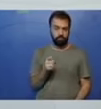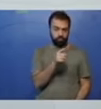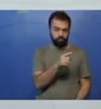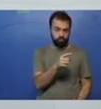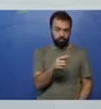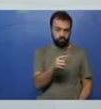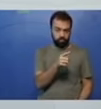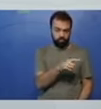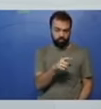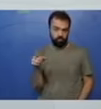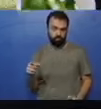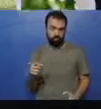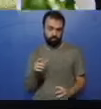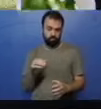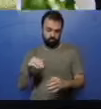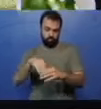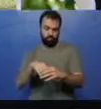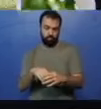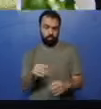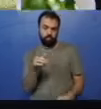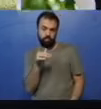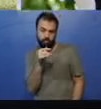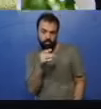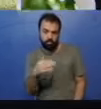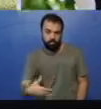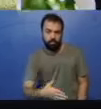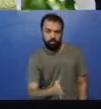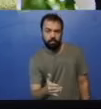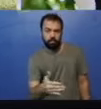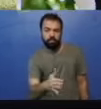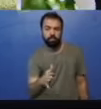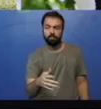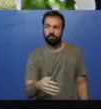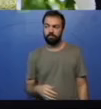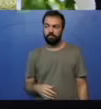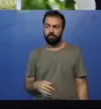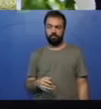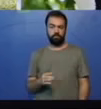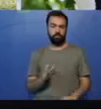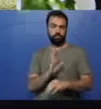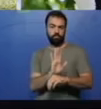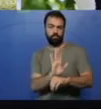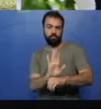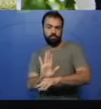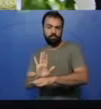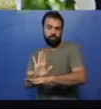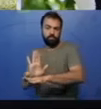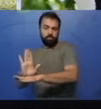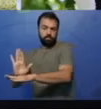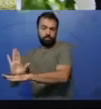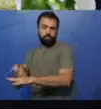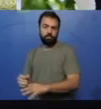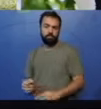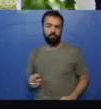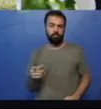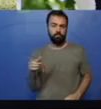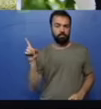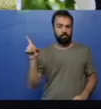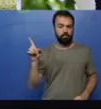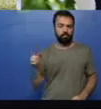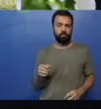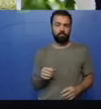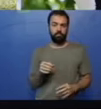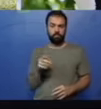dois animais aquáticos, um tubarão e o peixe-palhaço. Como eu disse, são animais aquáticos, são animais